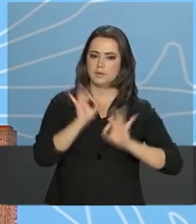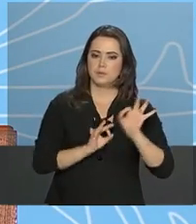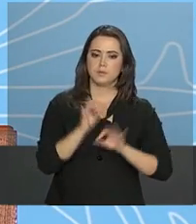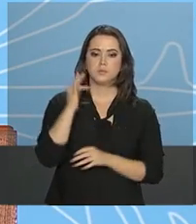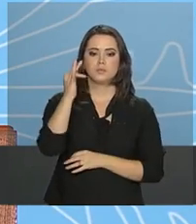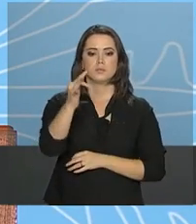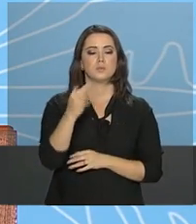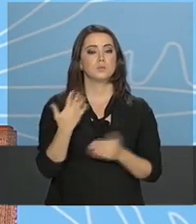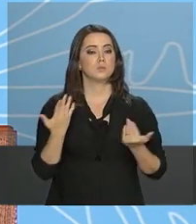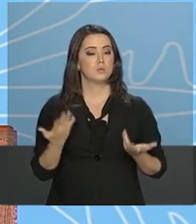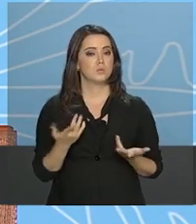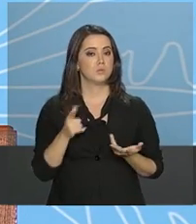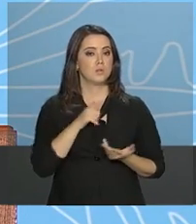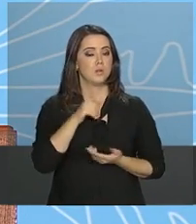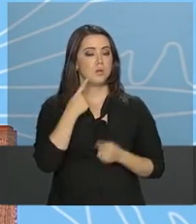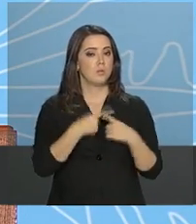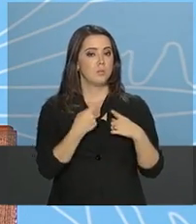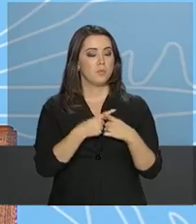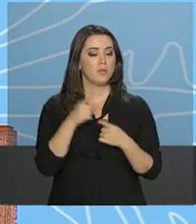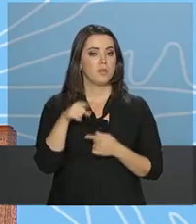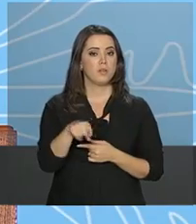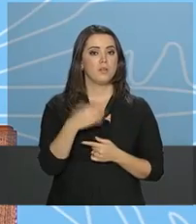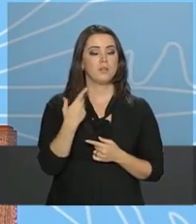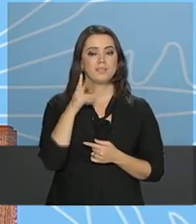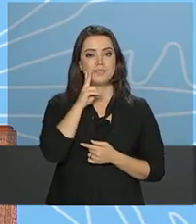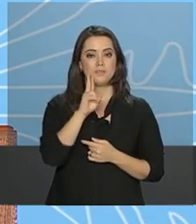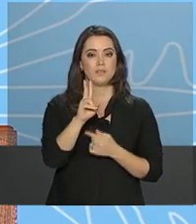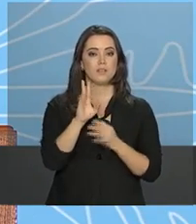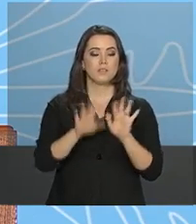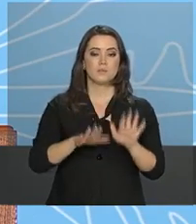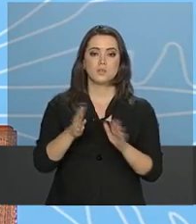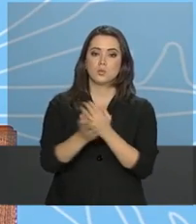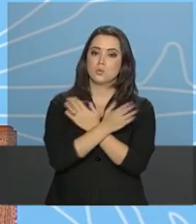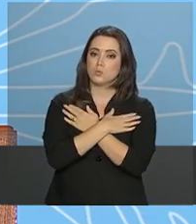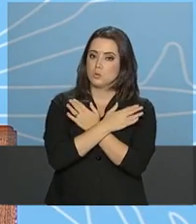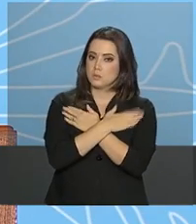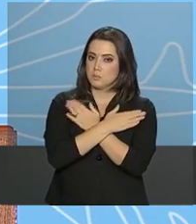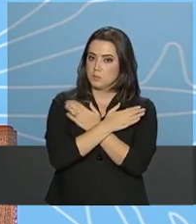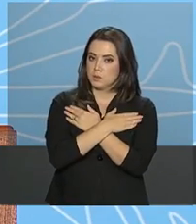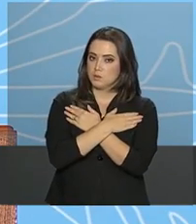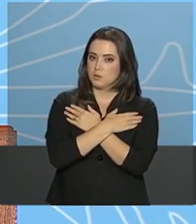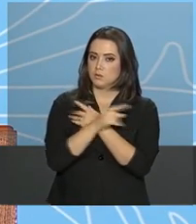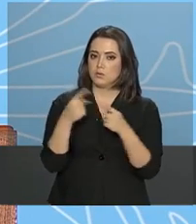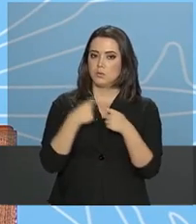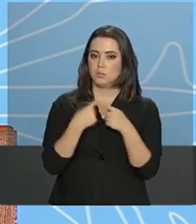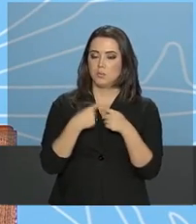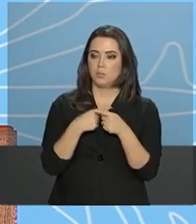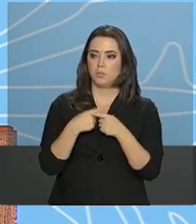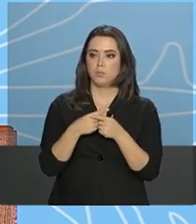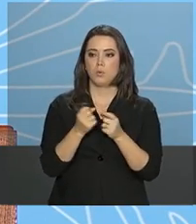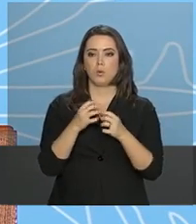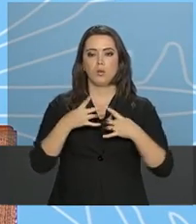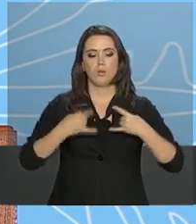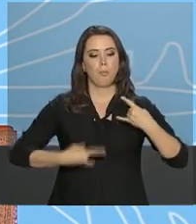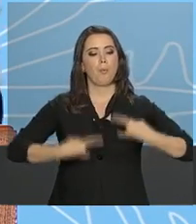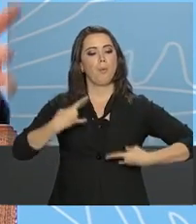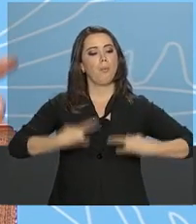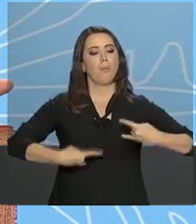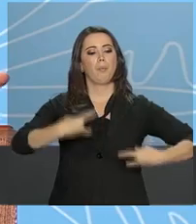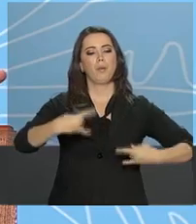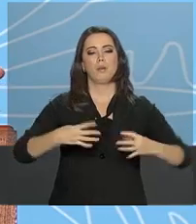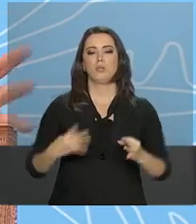para o futuro, tendo em vista o eventual desemprego em face da automação da